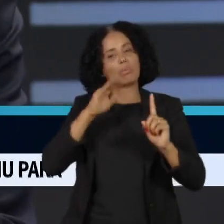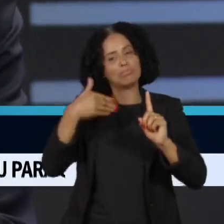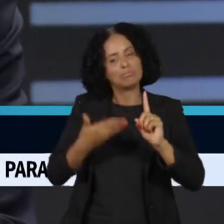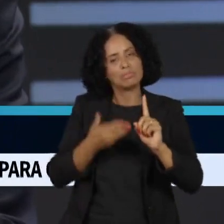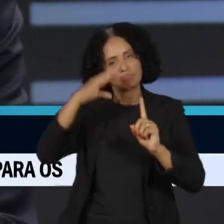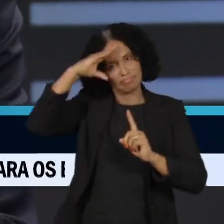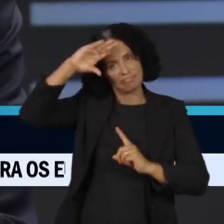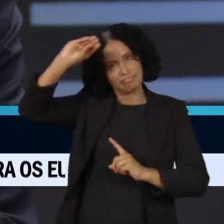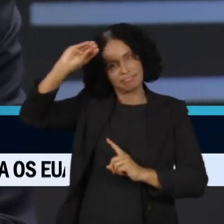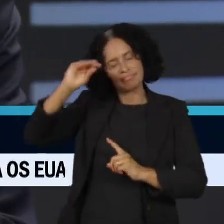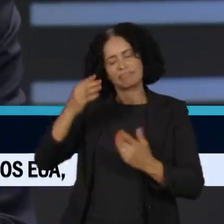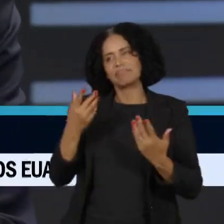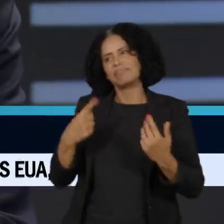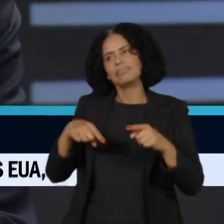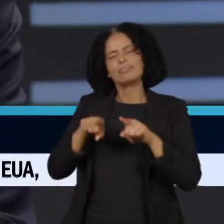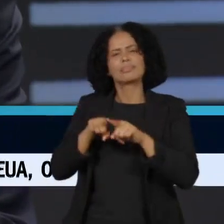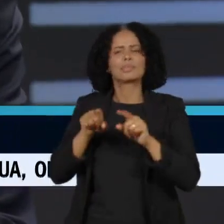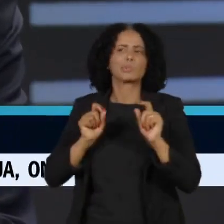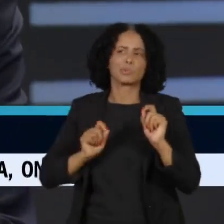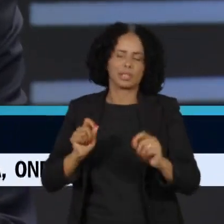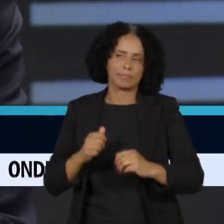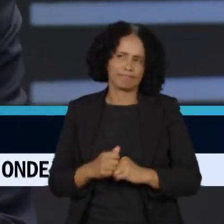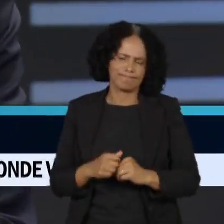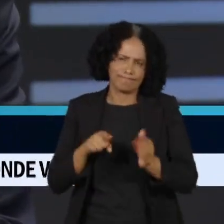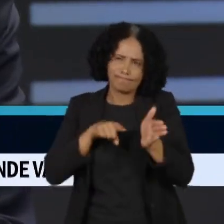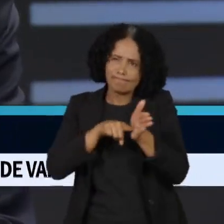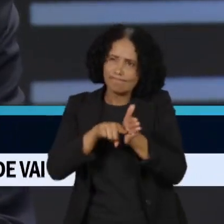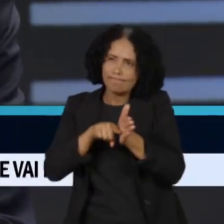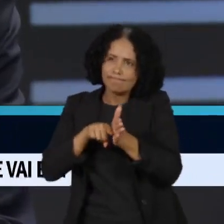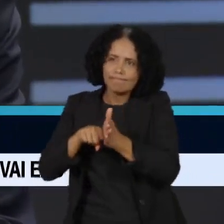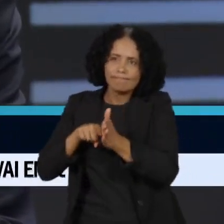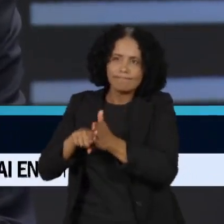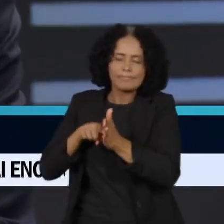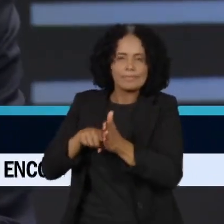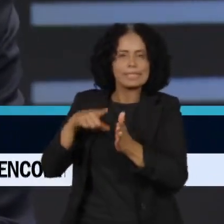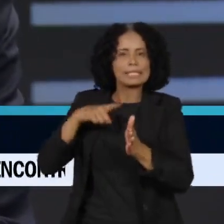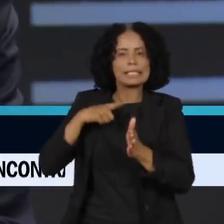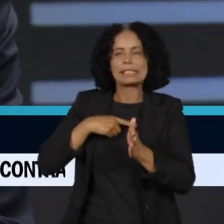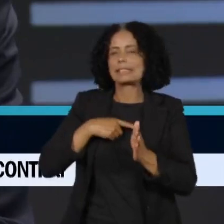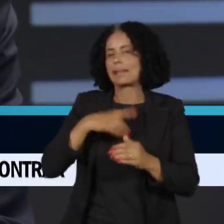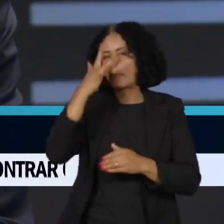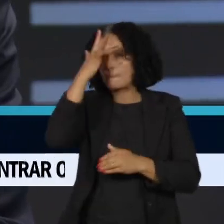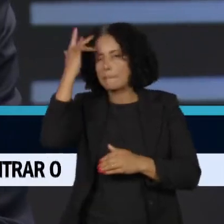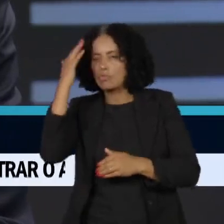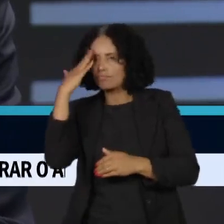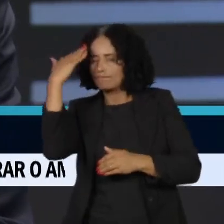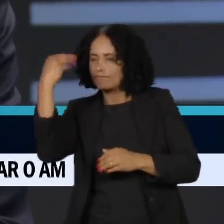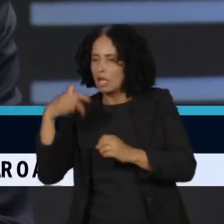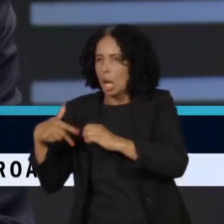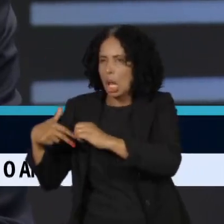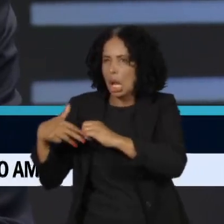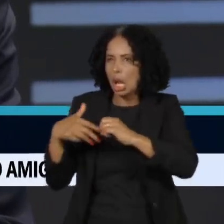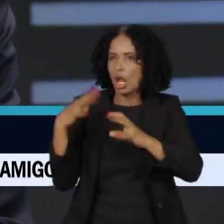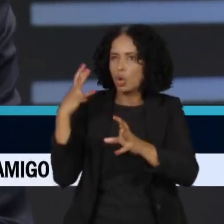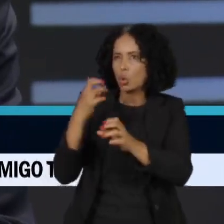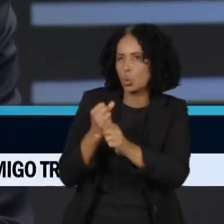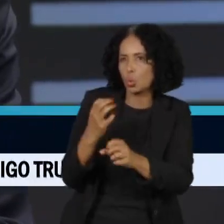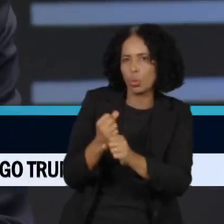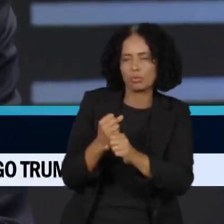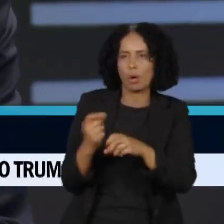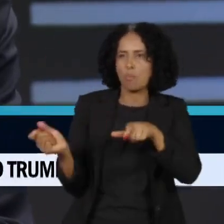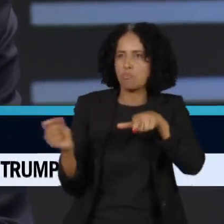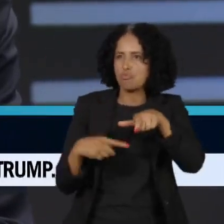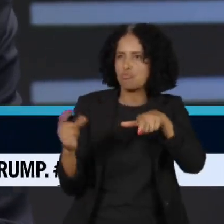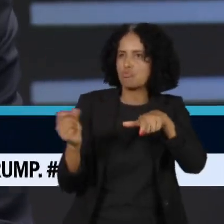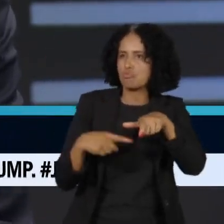uma pesquisa aí de os grandes goleadores com 21 anos, quantos gols tinham feito. O que tinha feito mais,